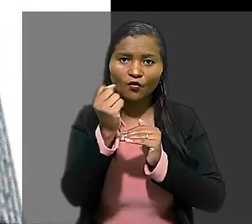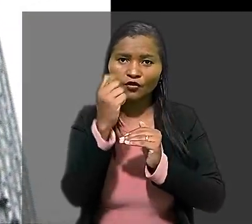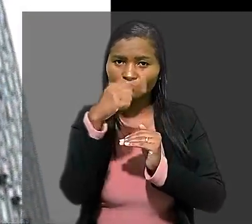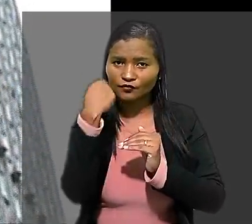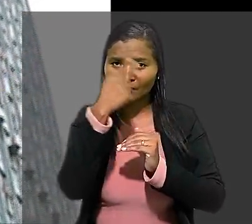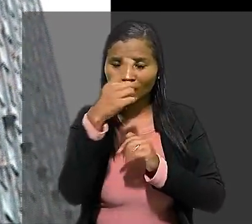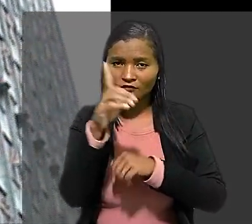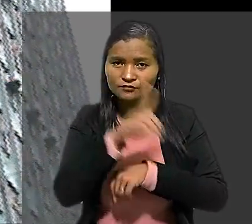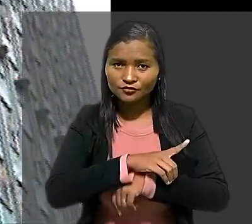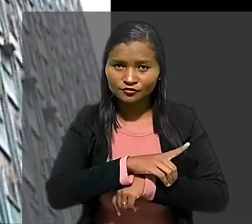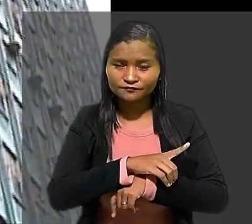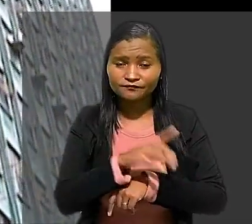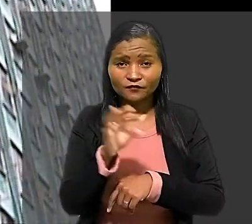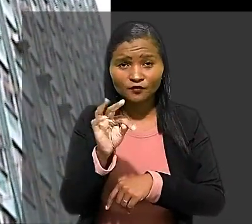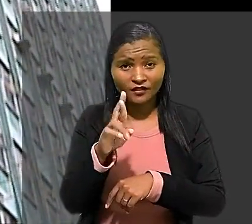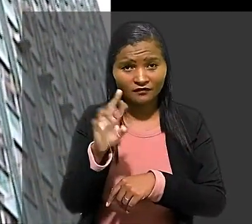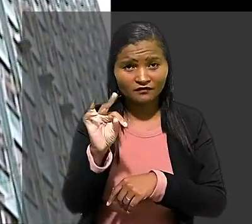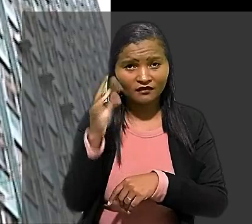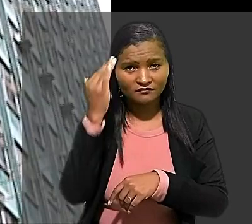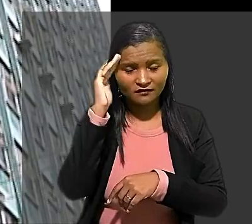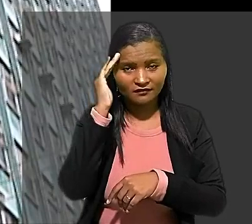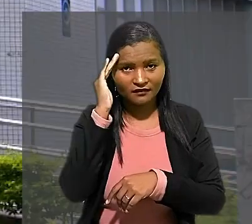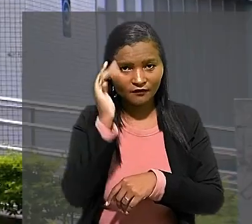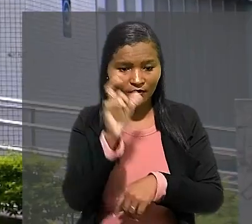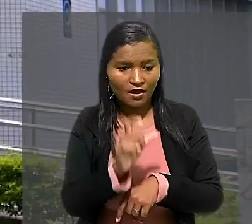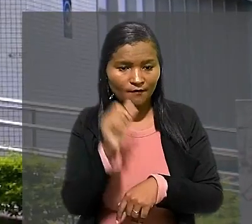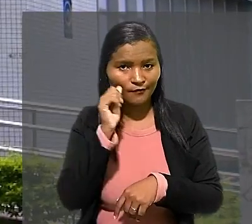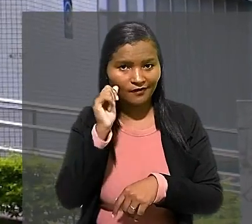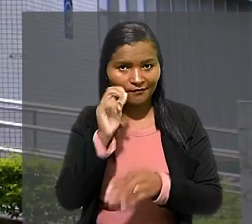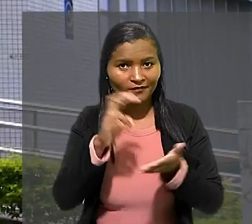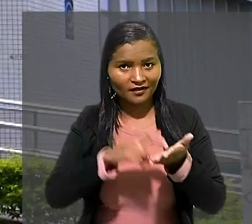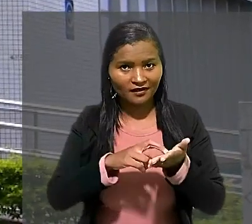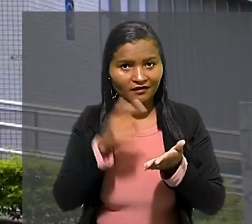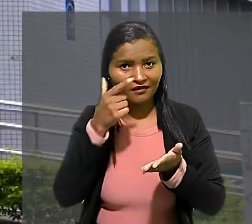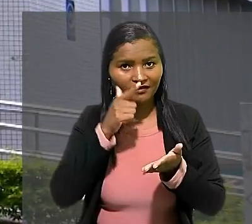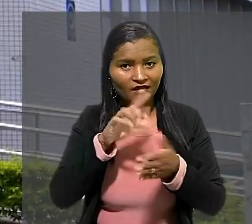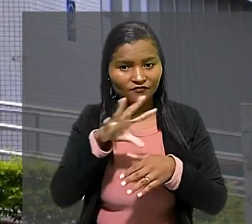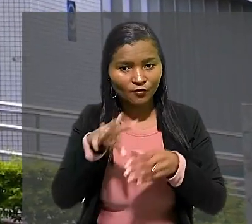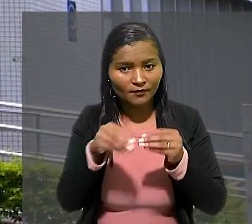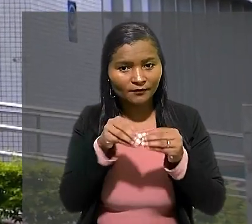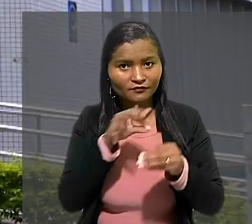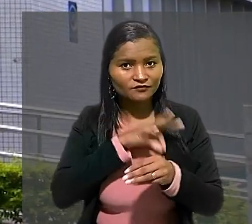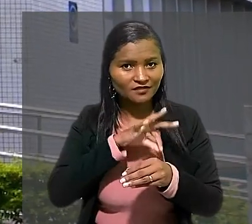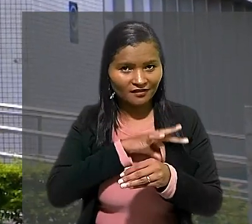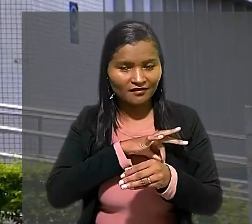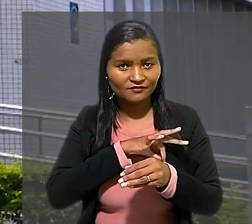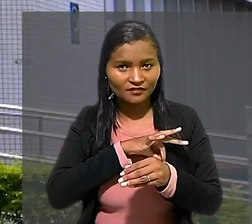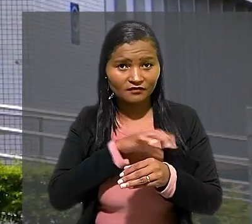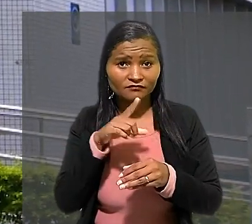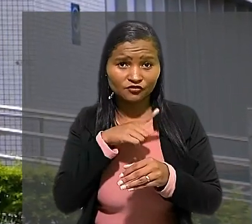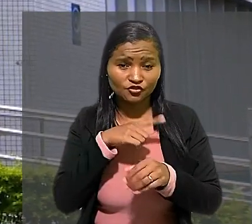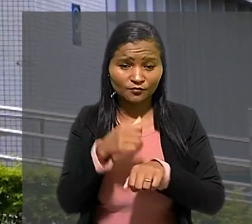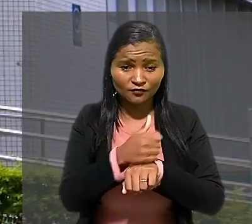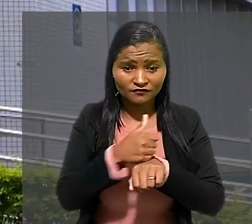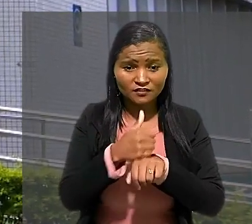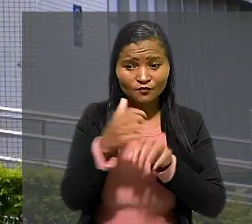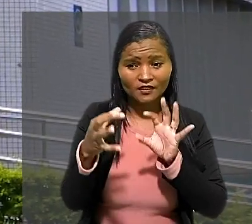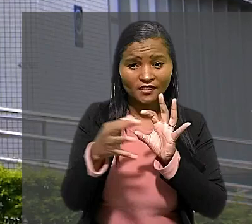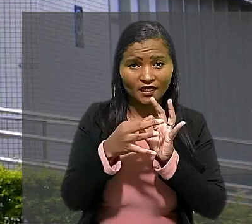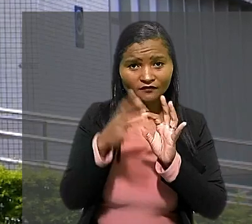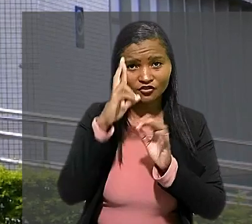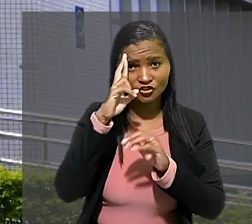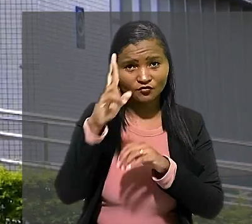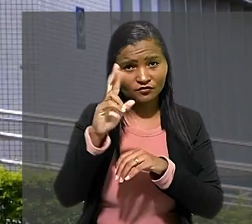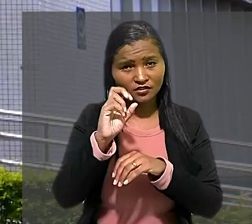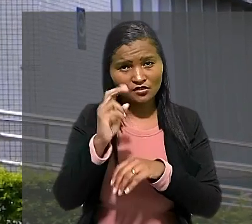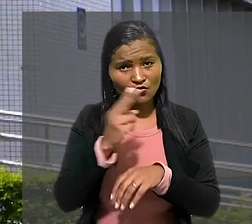8 horas por dia. O TRT entendeu que, como a bancária recebia a gratificação e tinha cargo ligado à diretoria